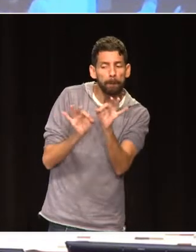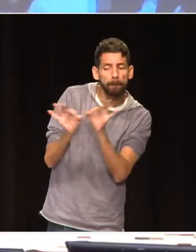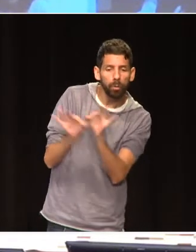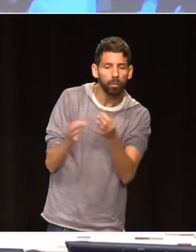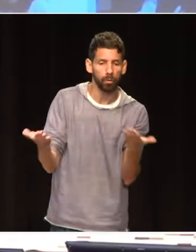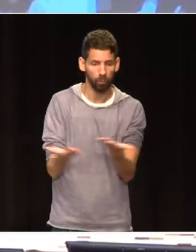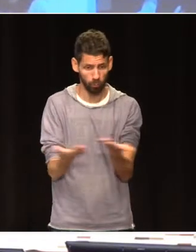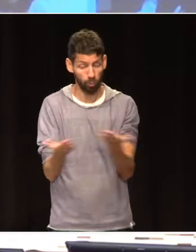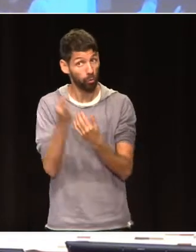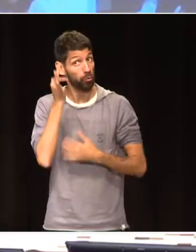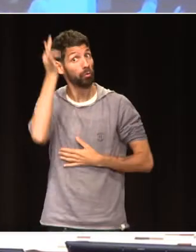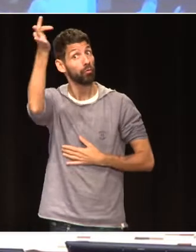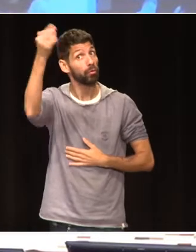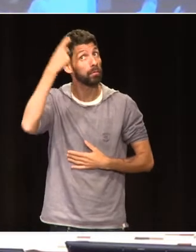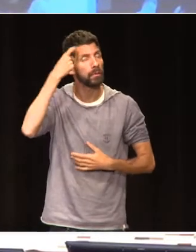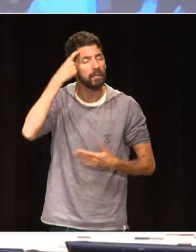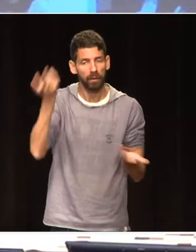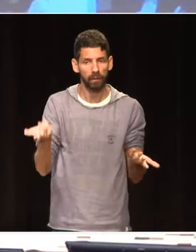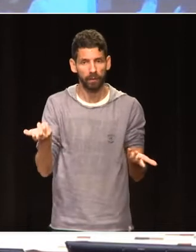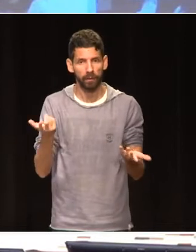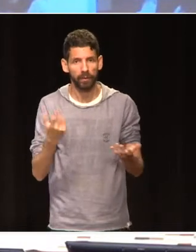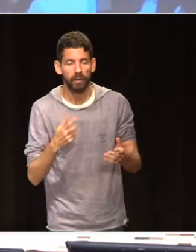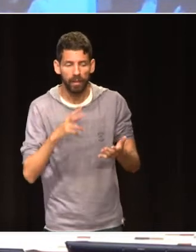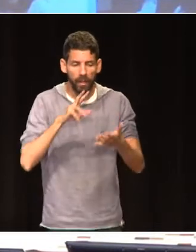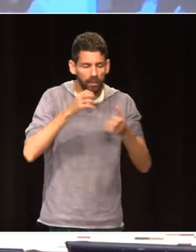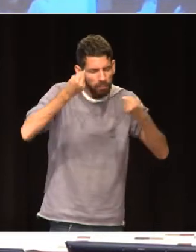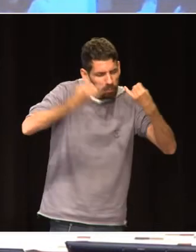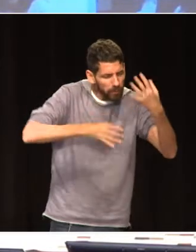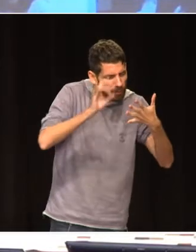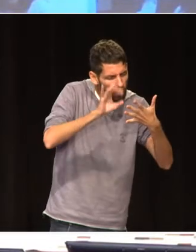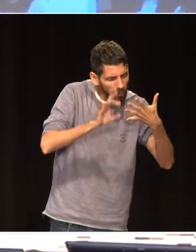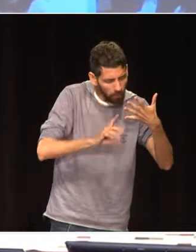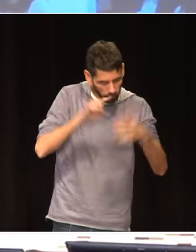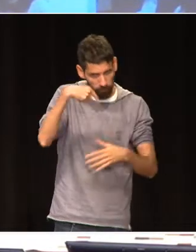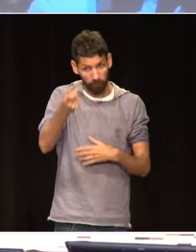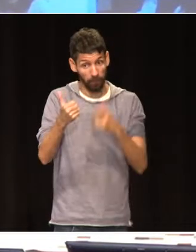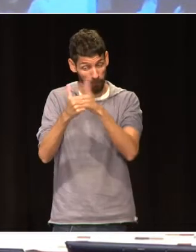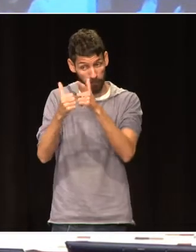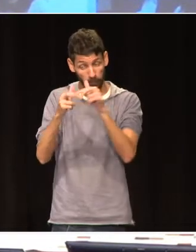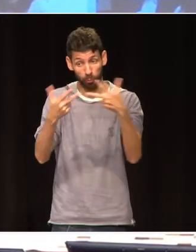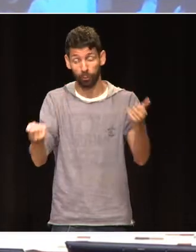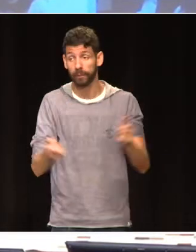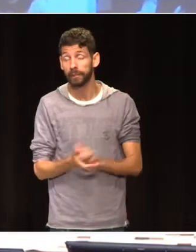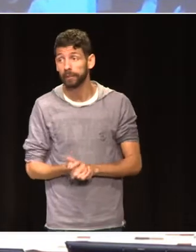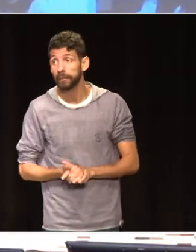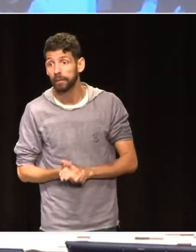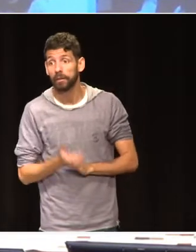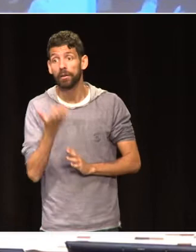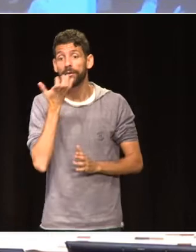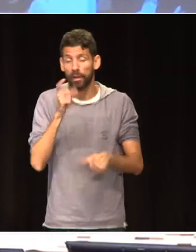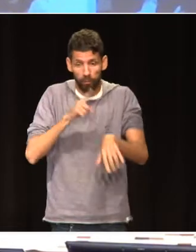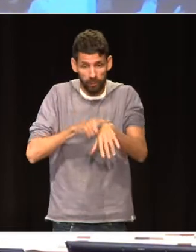fazendo e no futuro depois a gente pode ir detalhando cada trabalho. Primeiro eu quero usar o meu